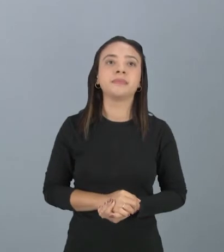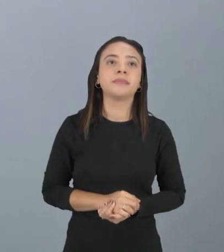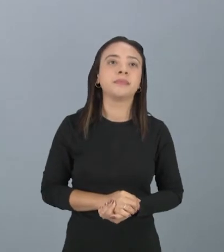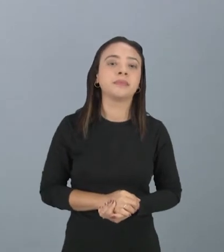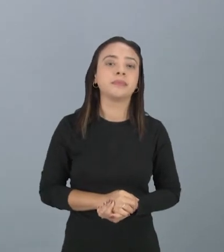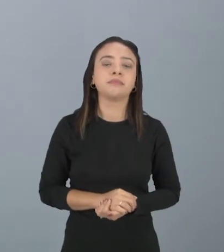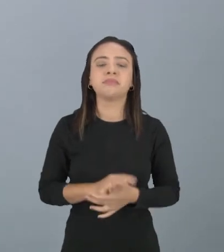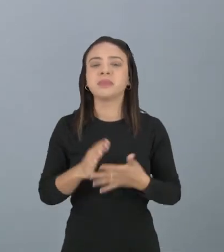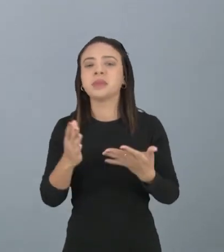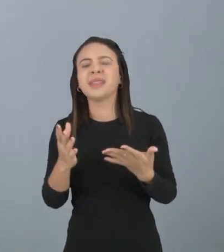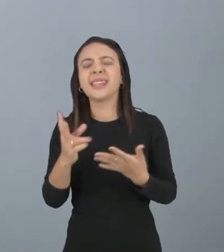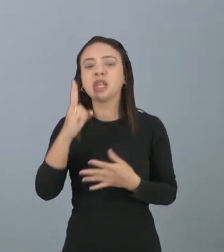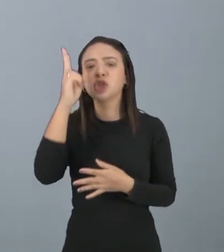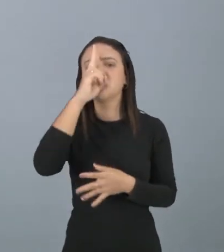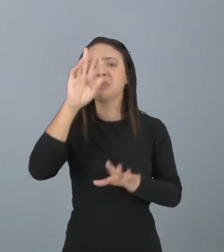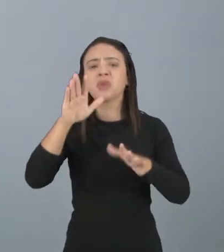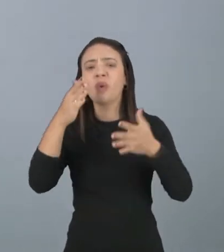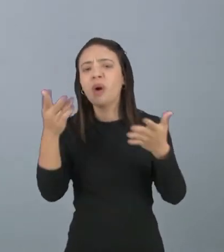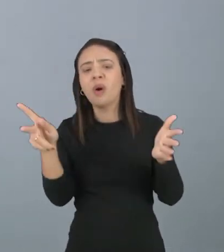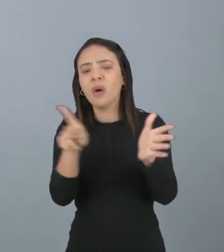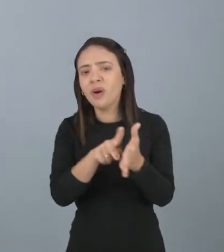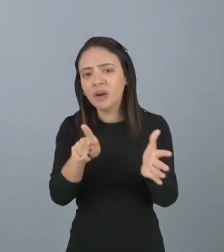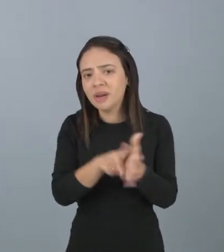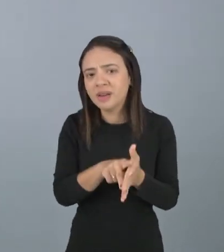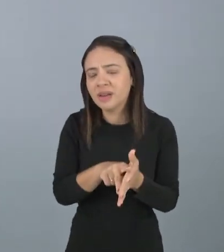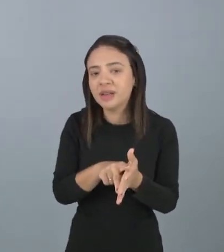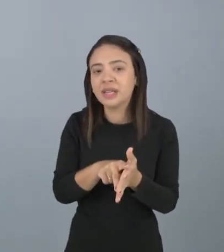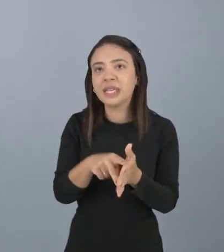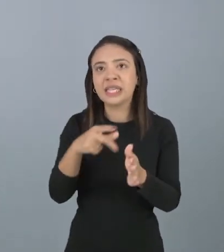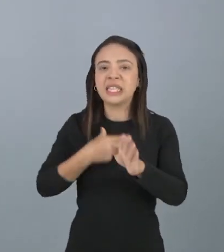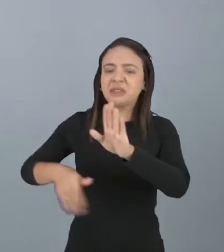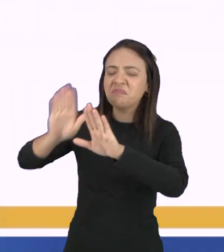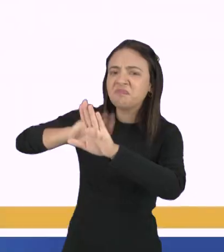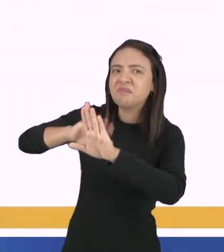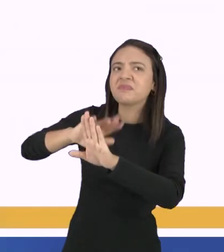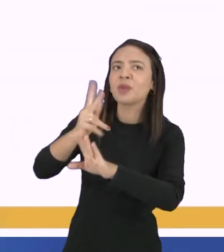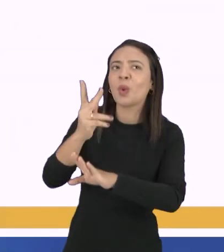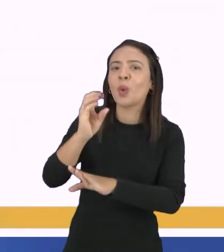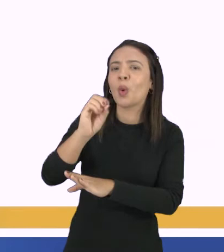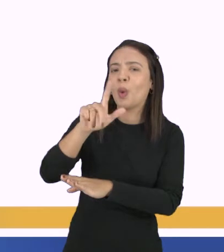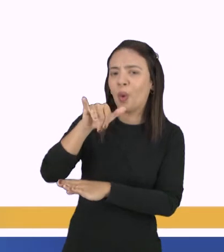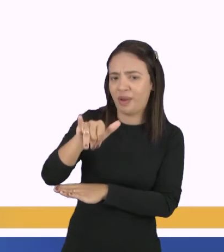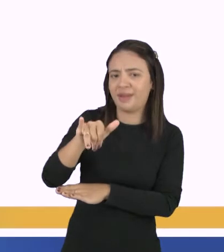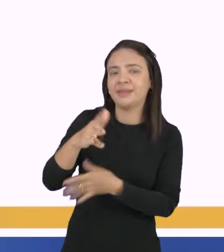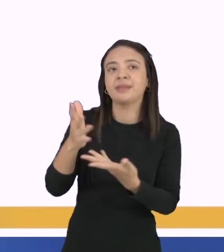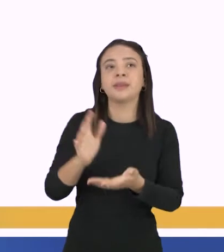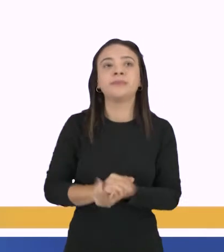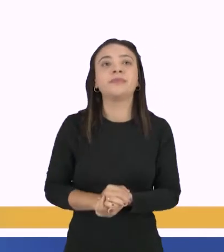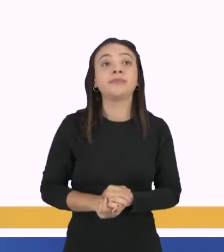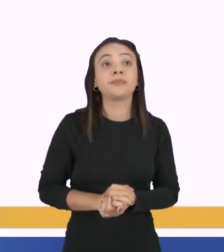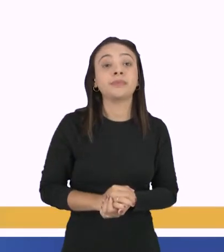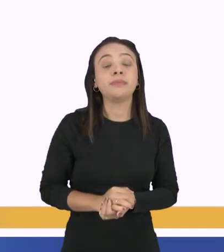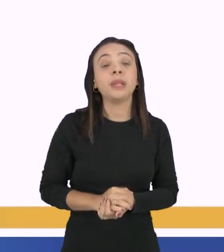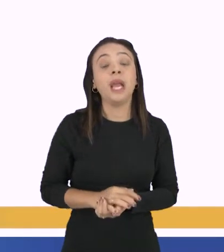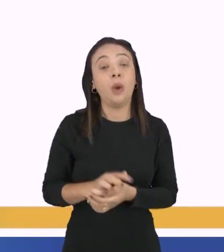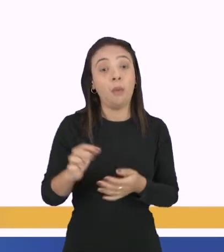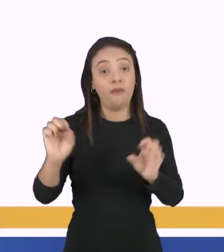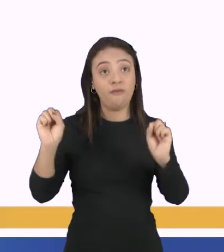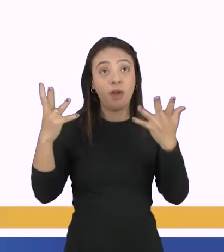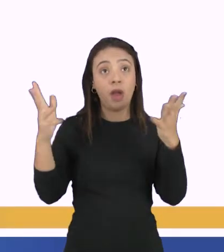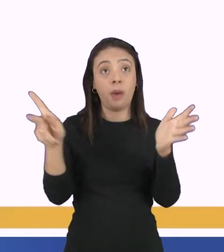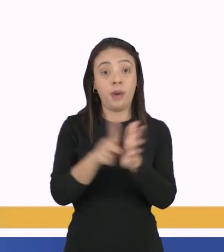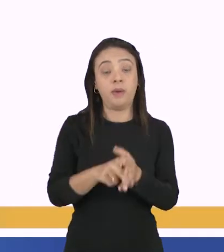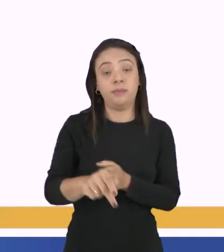Qual é o fundo histórico por trás aí do Holi? Bom, o Holi é uma celebração hinduísta típico da